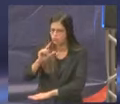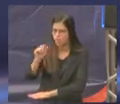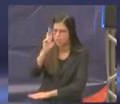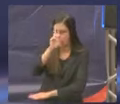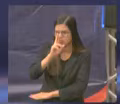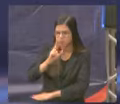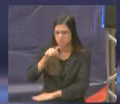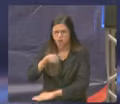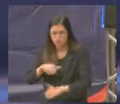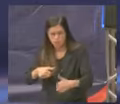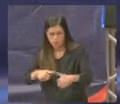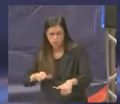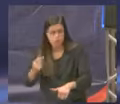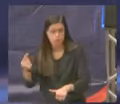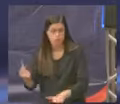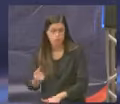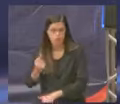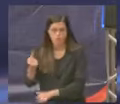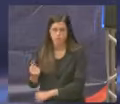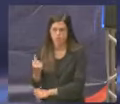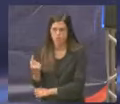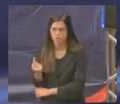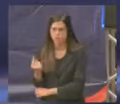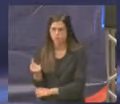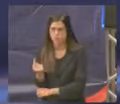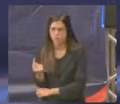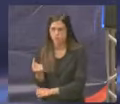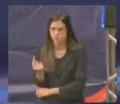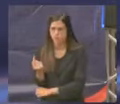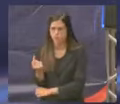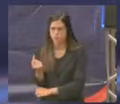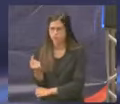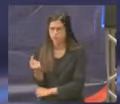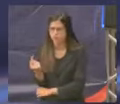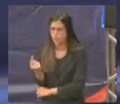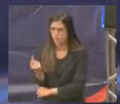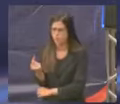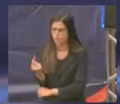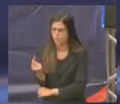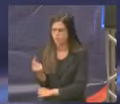estava lá, sozinho, com um... Como é que dá o nome?